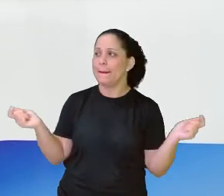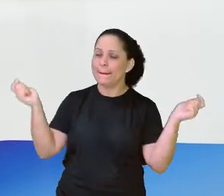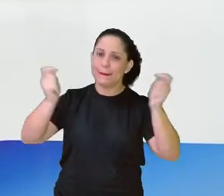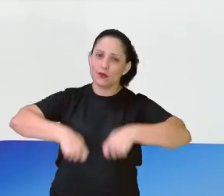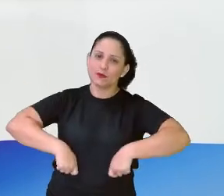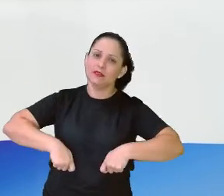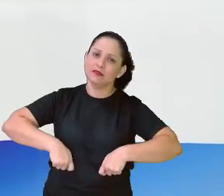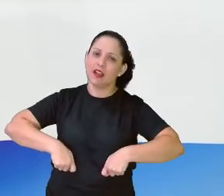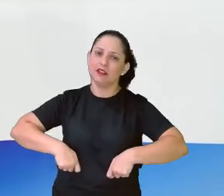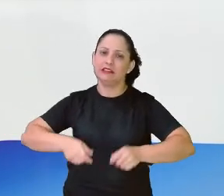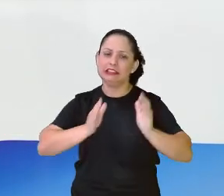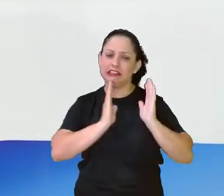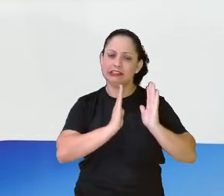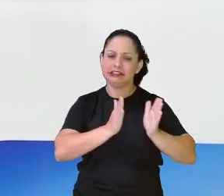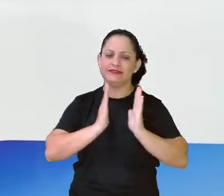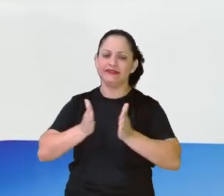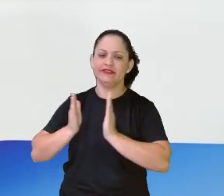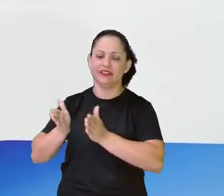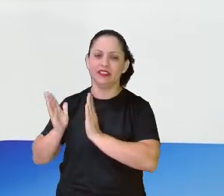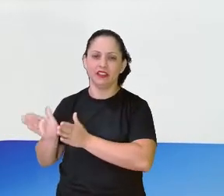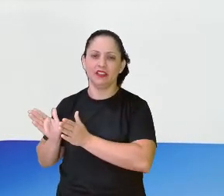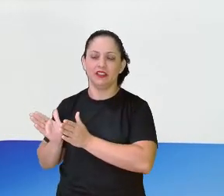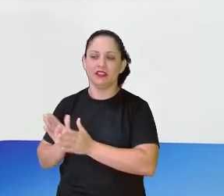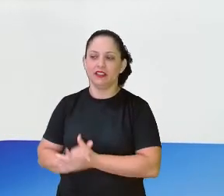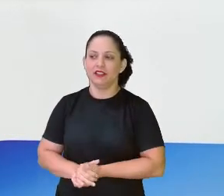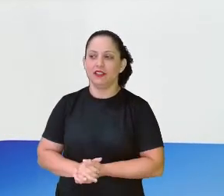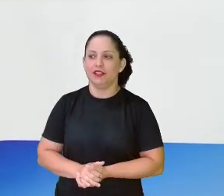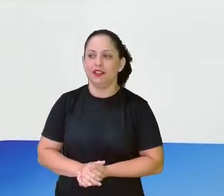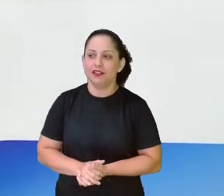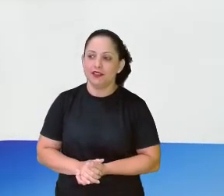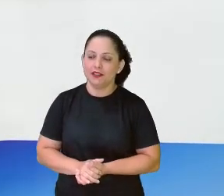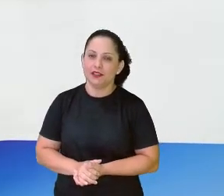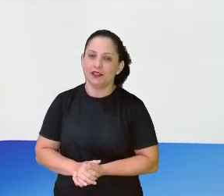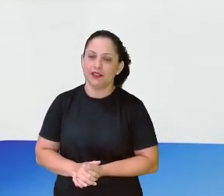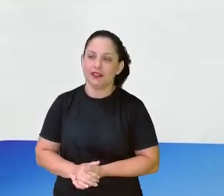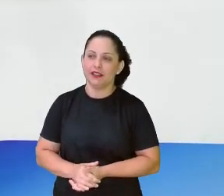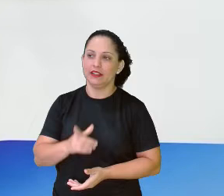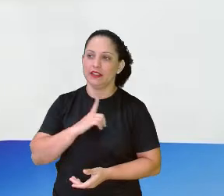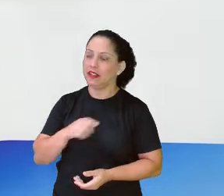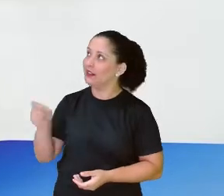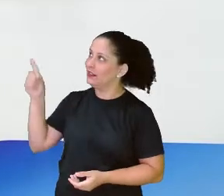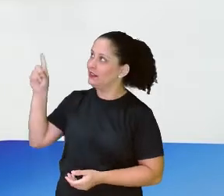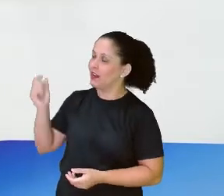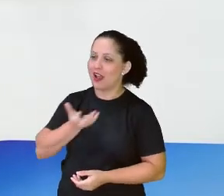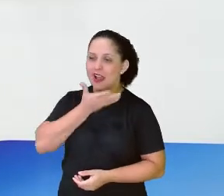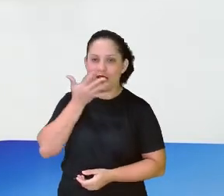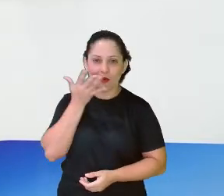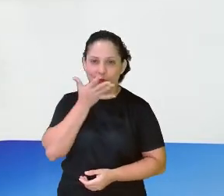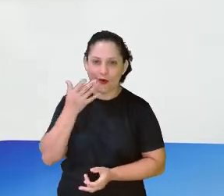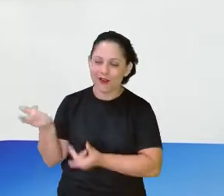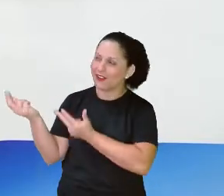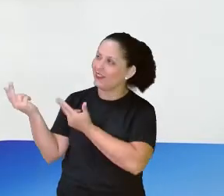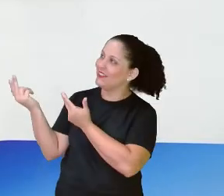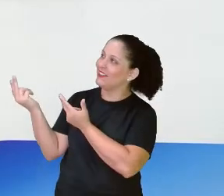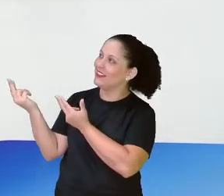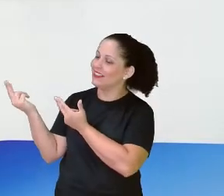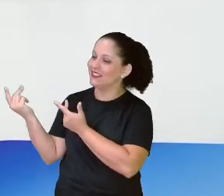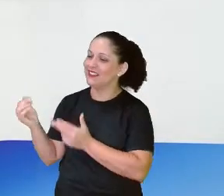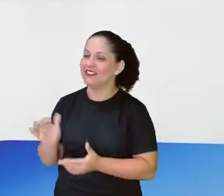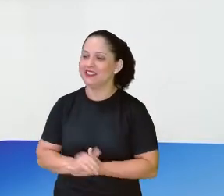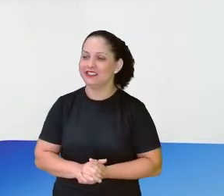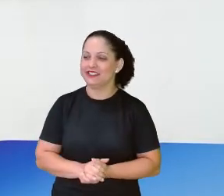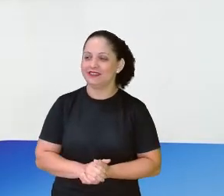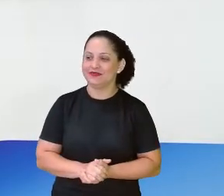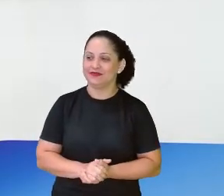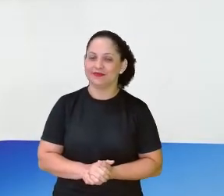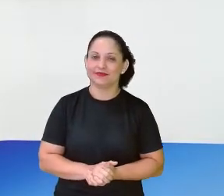dividir em partes. Eu trouxe, inclusive, está da mesma cor. Eu